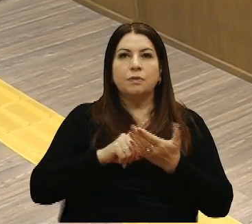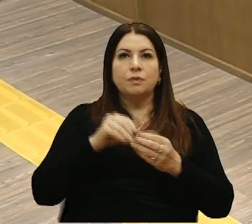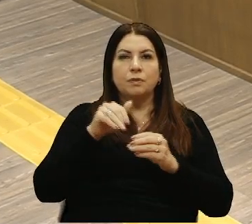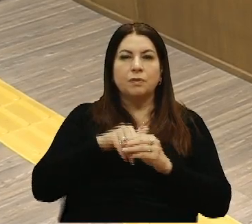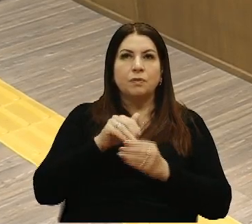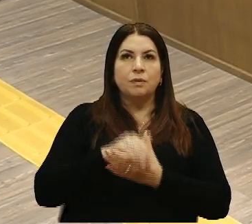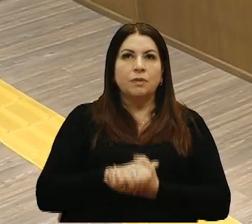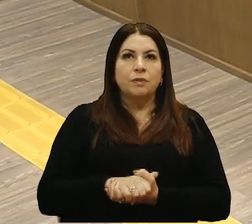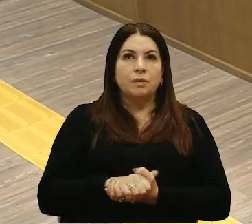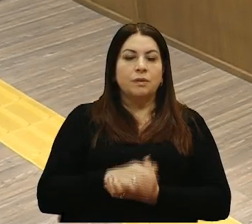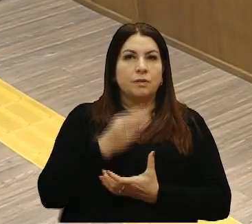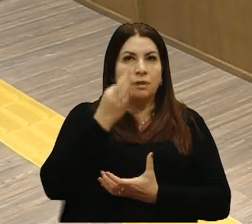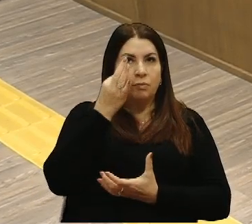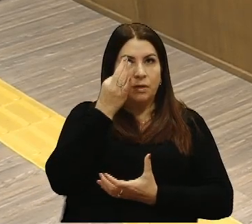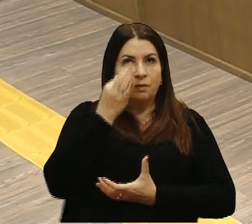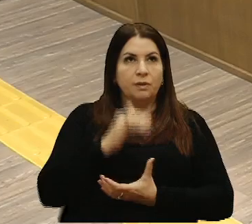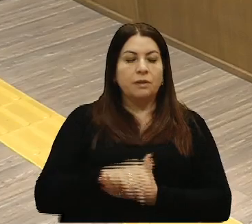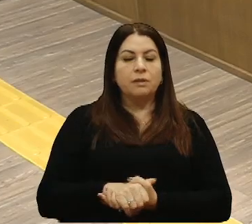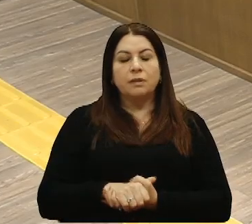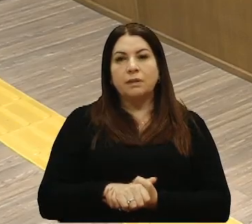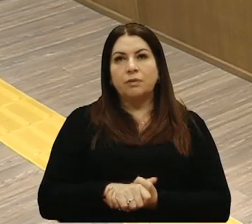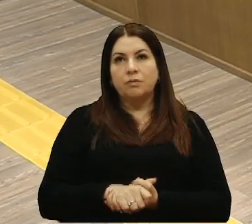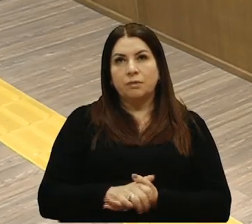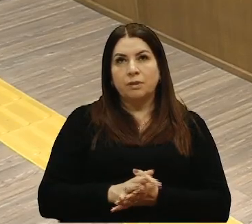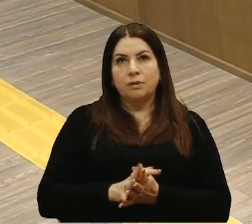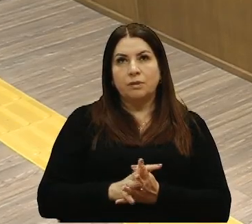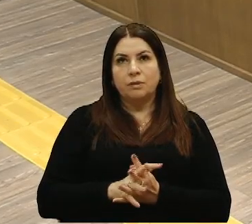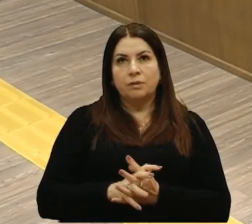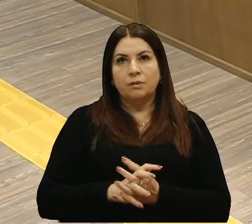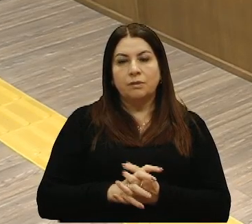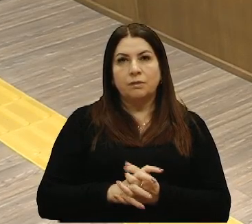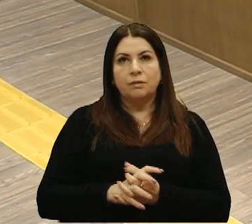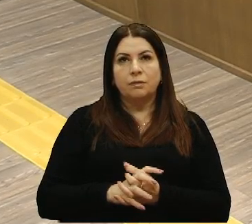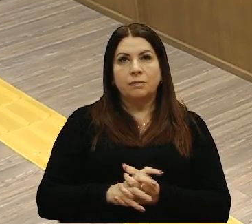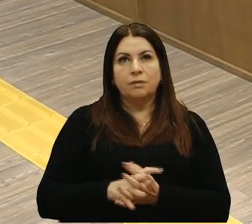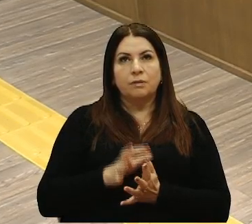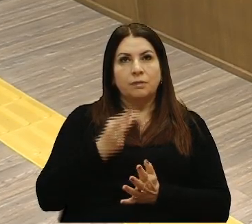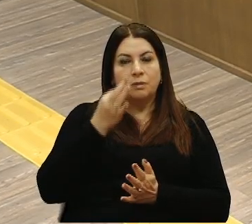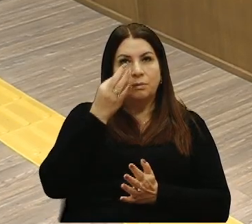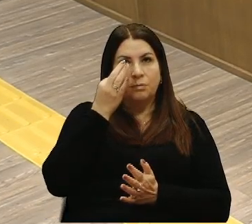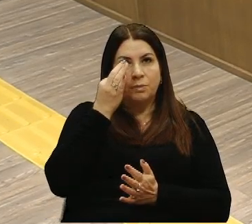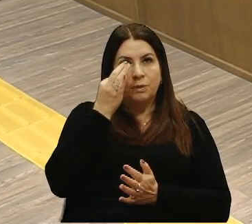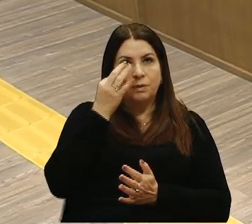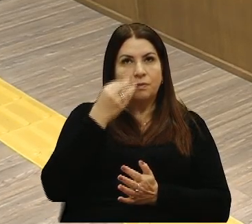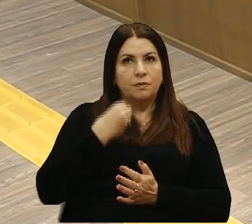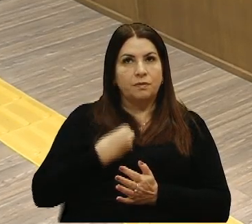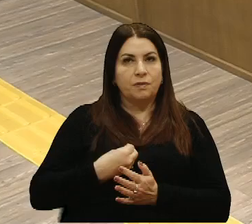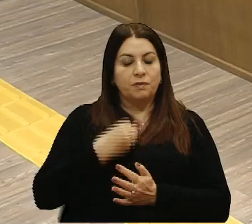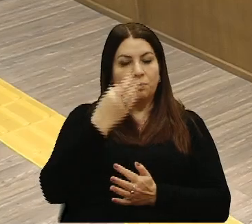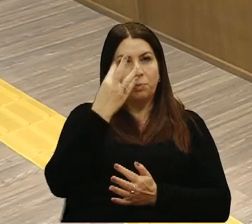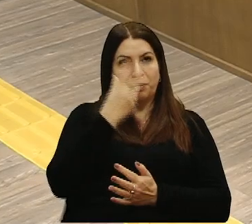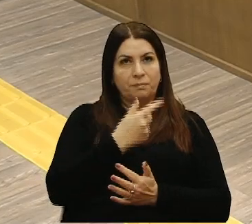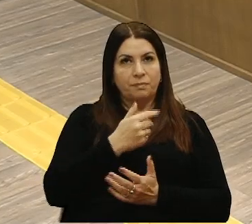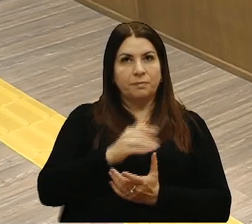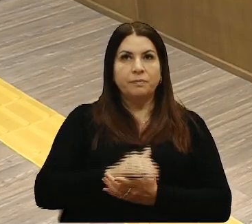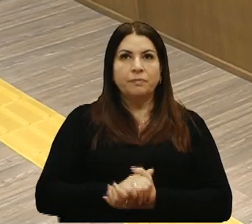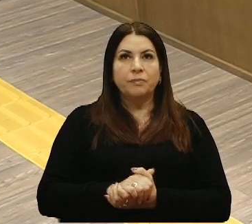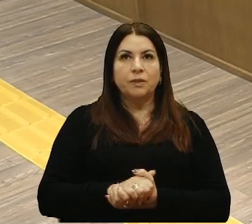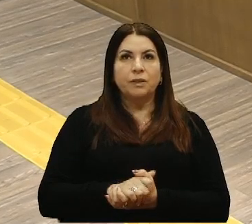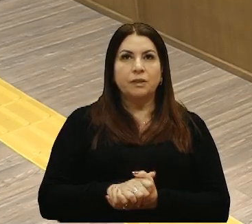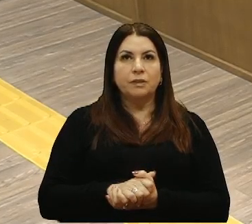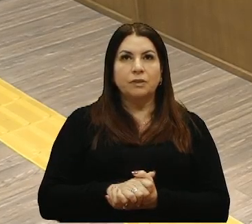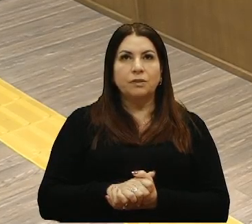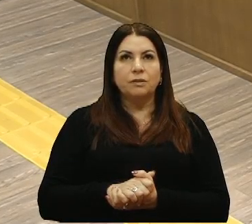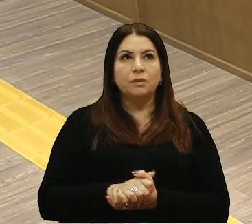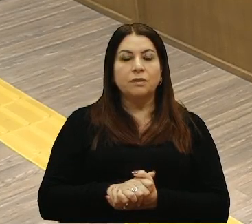registrem suas presenças. Estou presente, senhor presidente. Vivo e bonito. Tem que botar ali, D'Ambrosio.